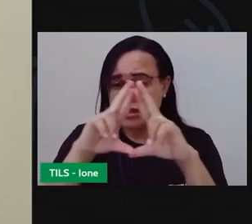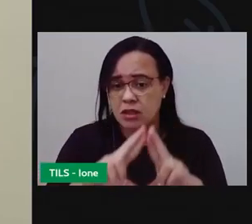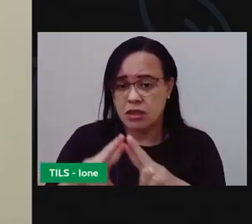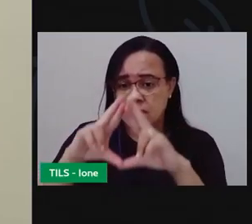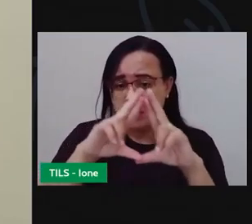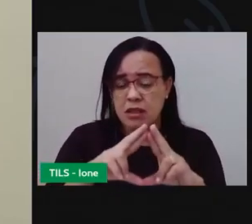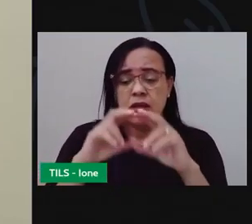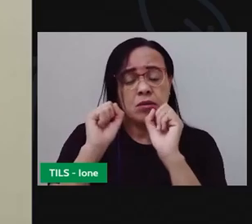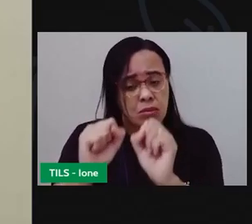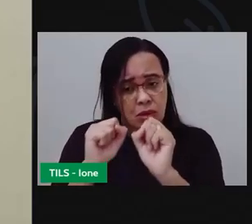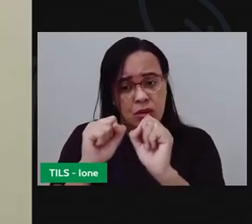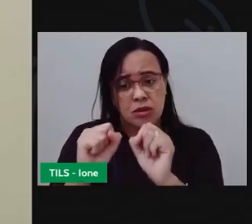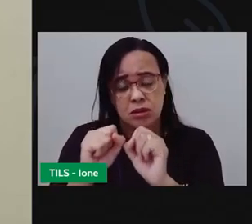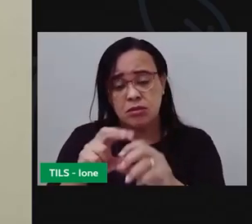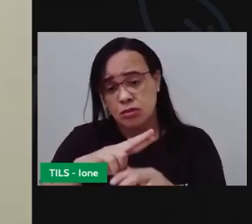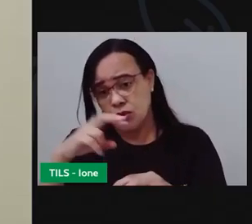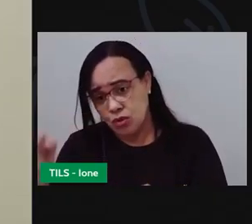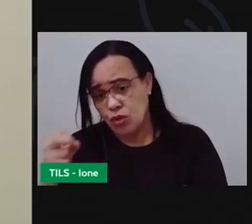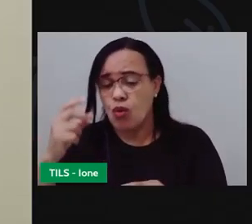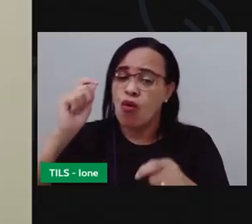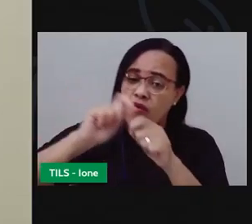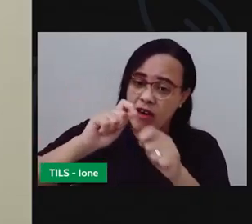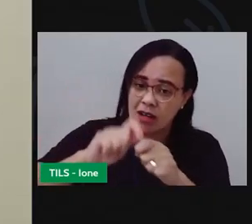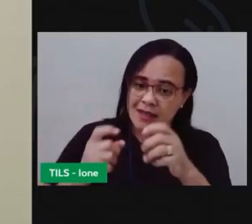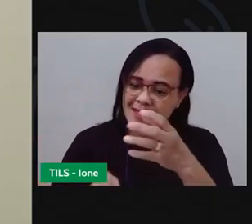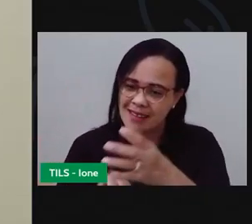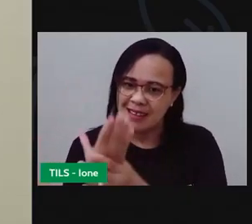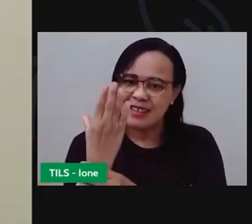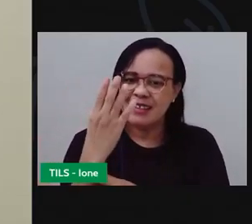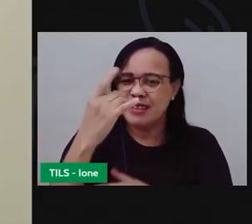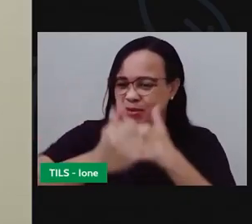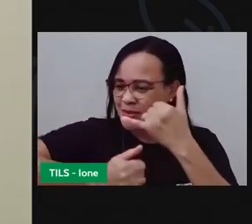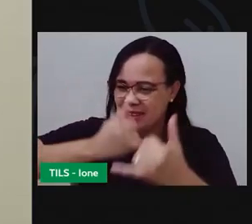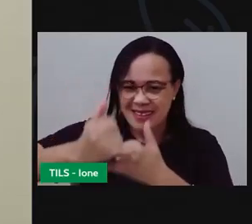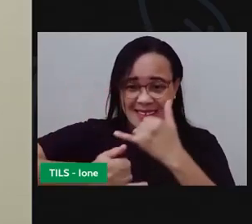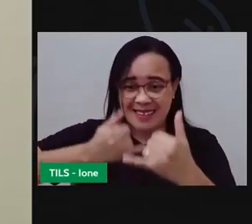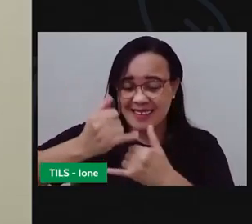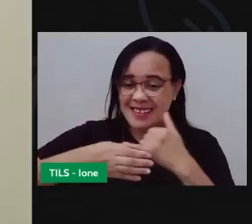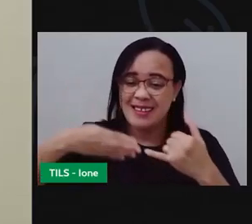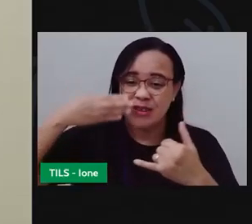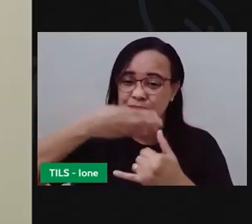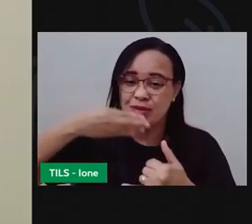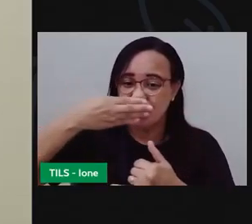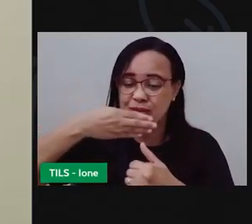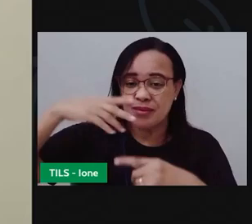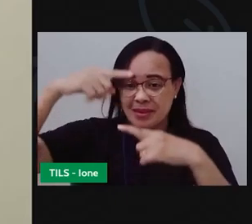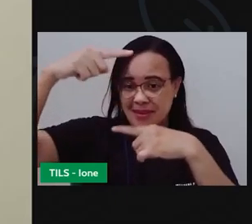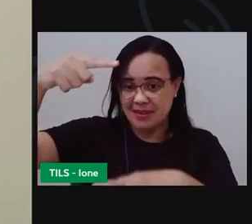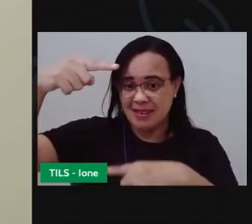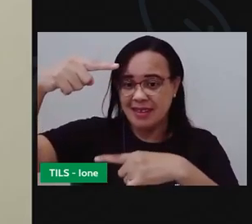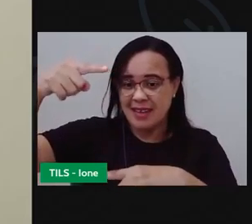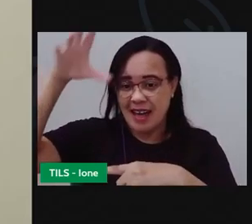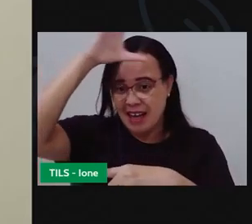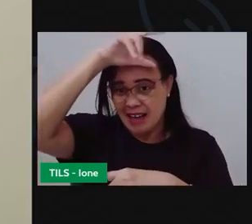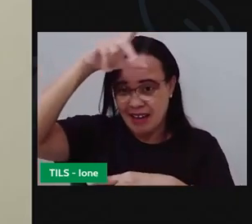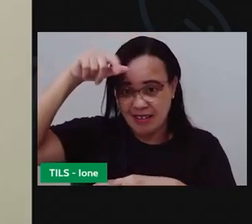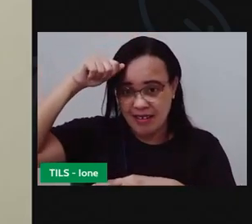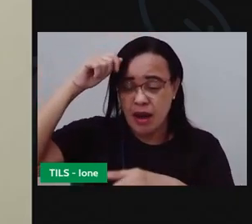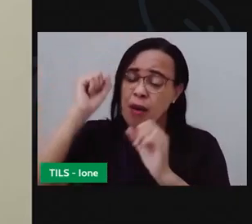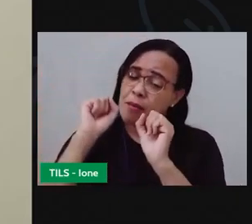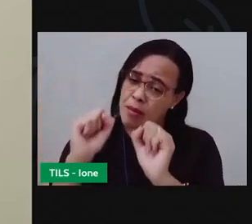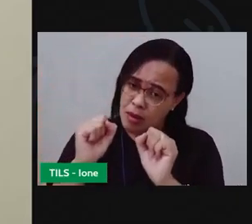é produzir brinquedos com garrafa PET, por exemplo, né? Quando a gente está dando um outro destino para